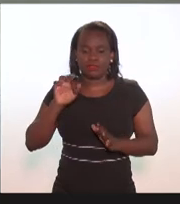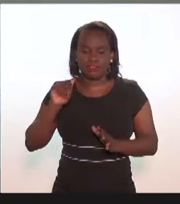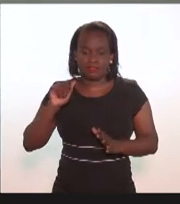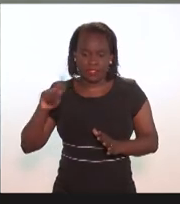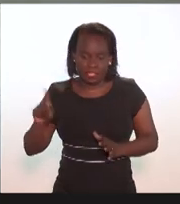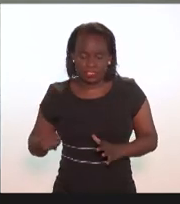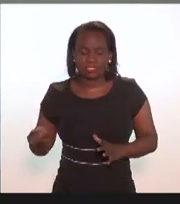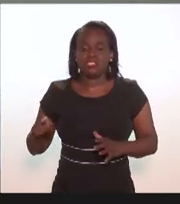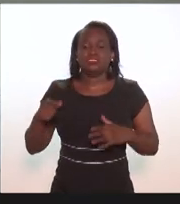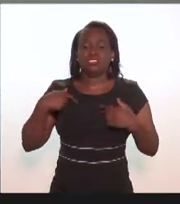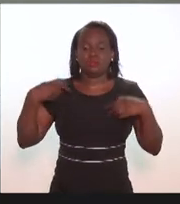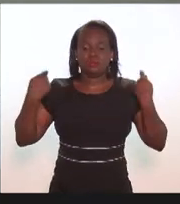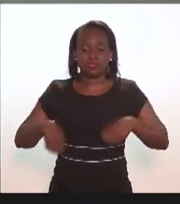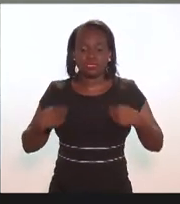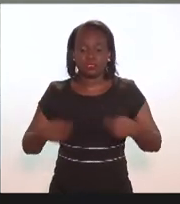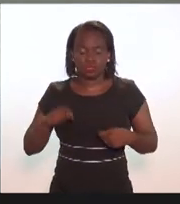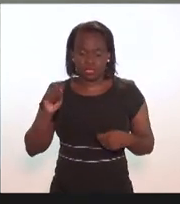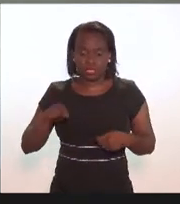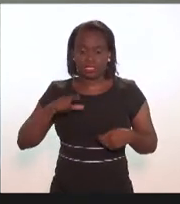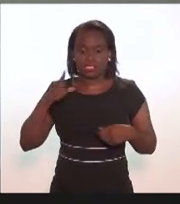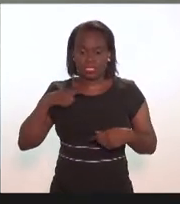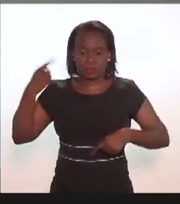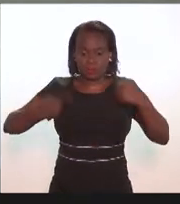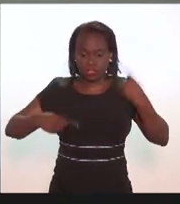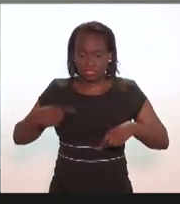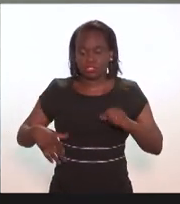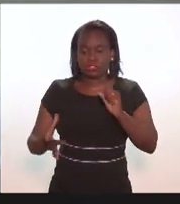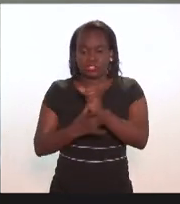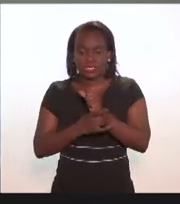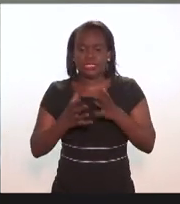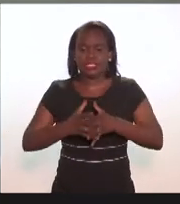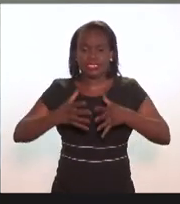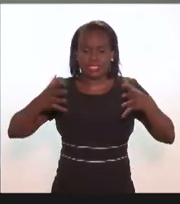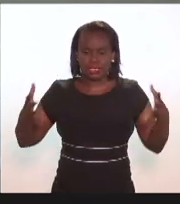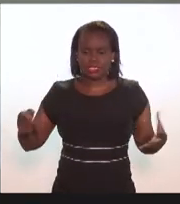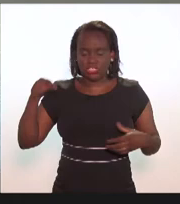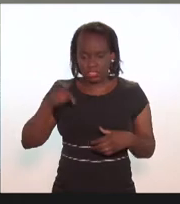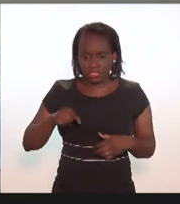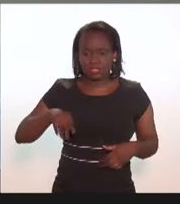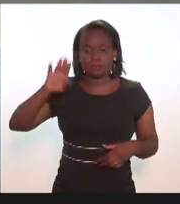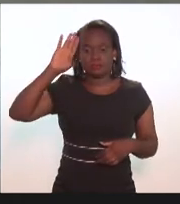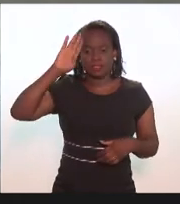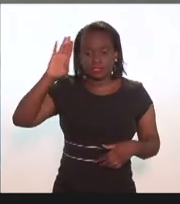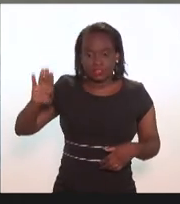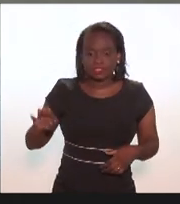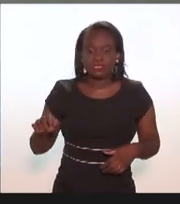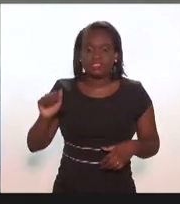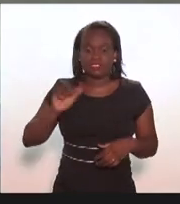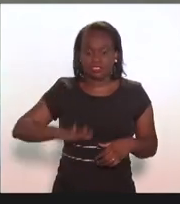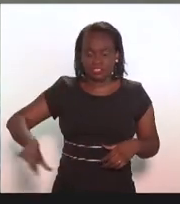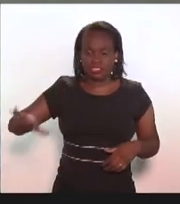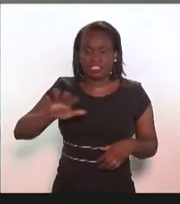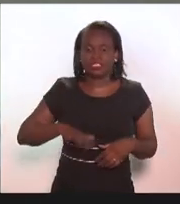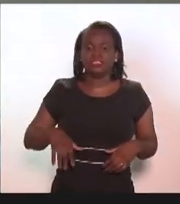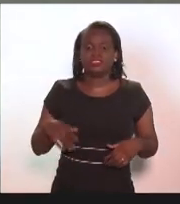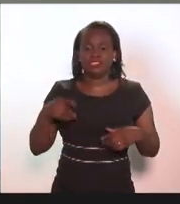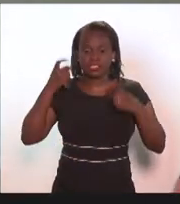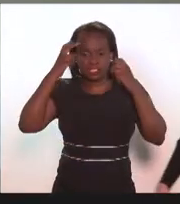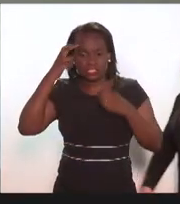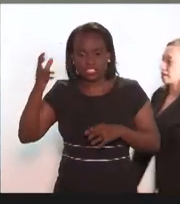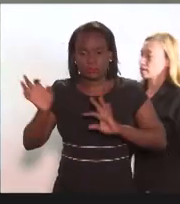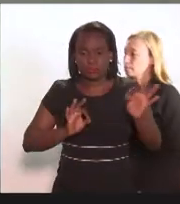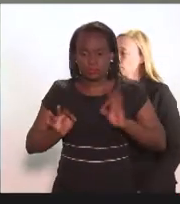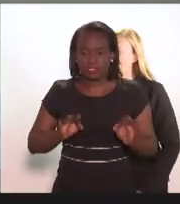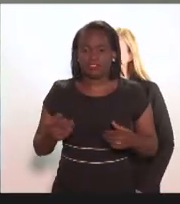que eu preciso, e nós estamos com uma política de segurança grande aqui, principalmente para as áreas de inteligência, planejamento